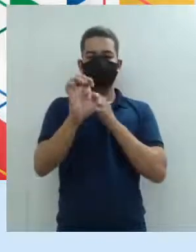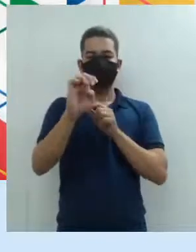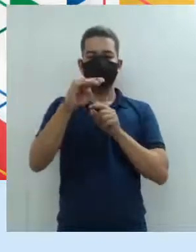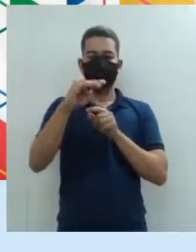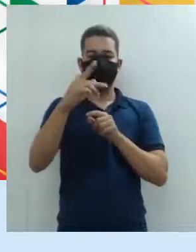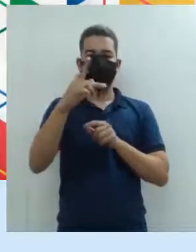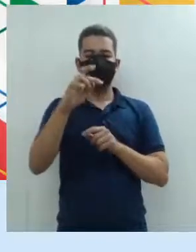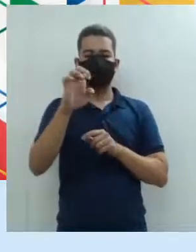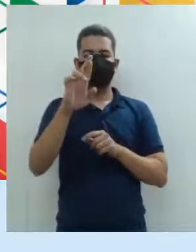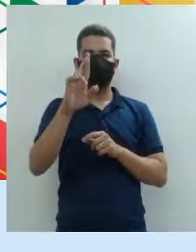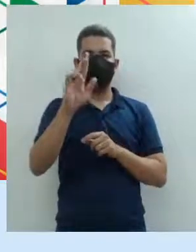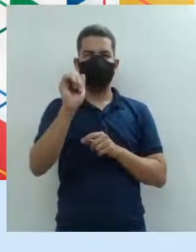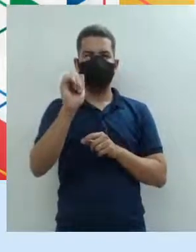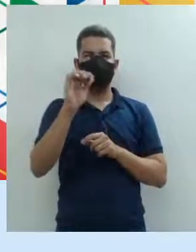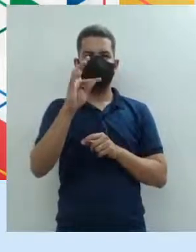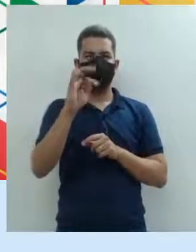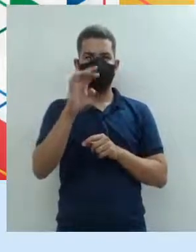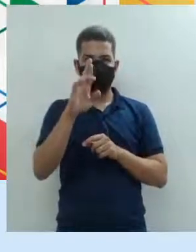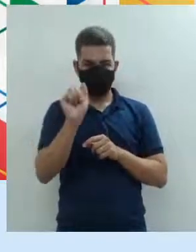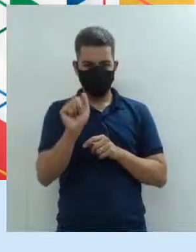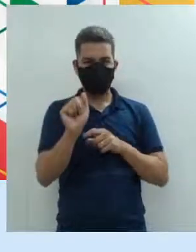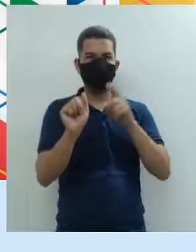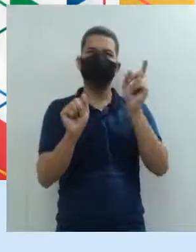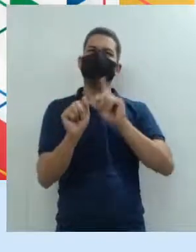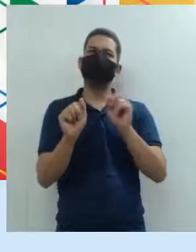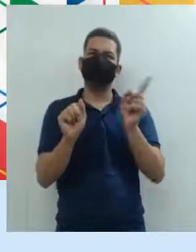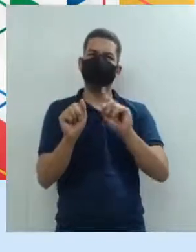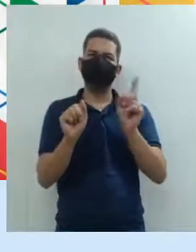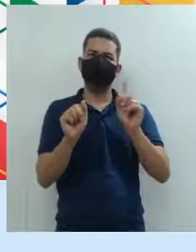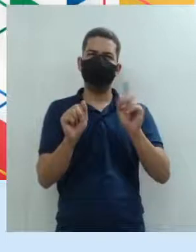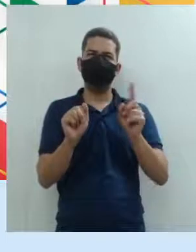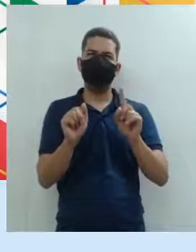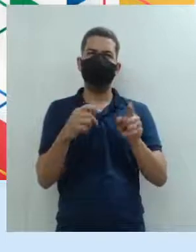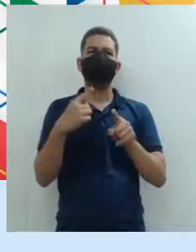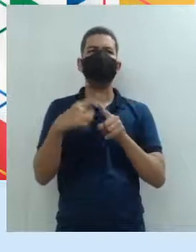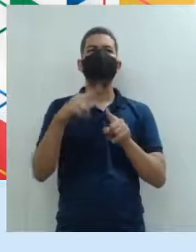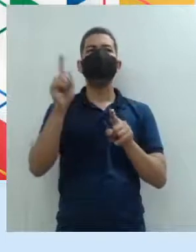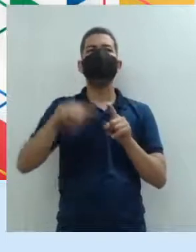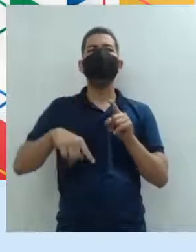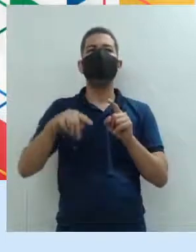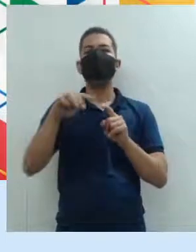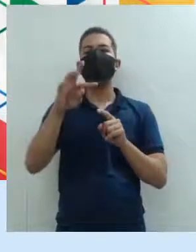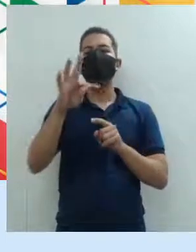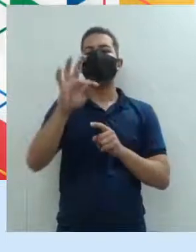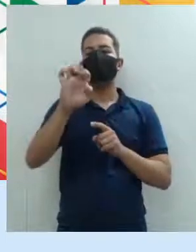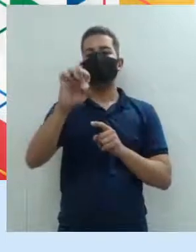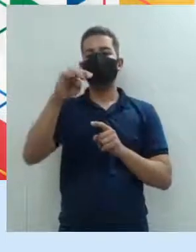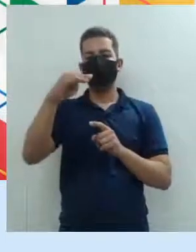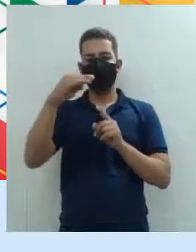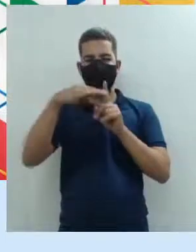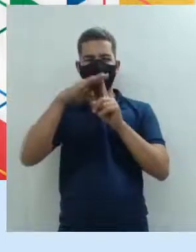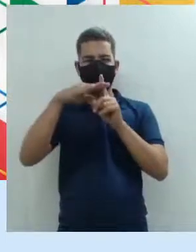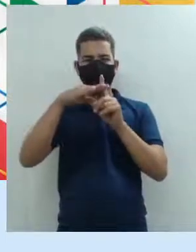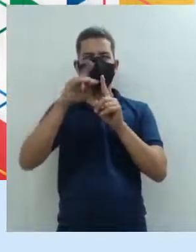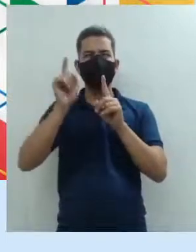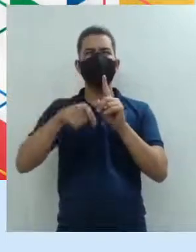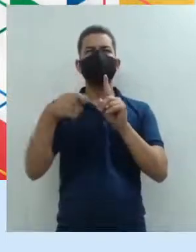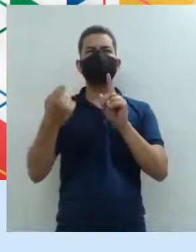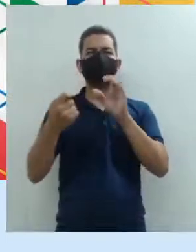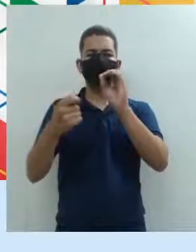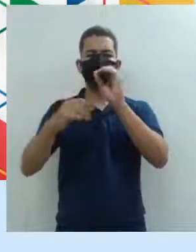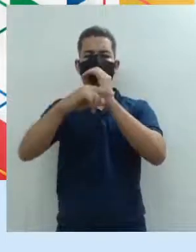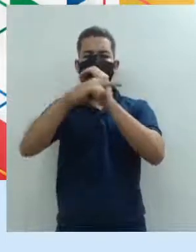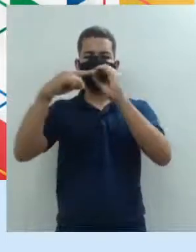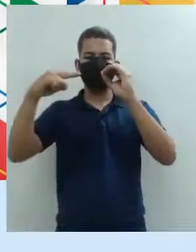chamando temperatura da letra θ, para não haver essa diferenciação, né? Então, o ΔT aí vai